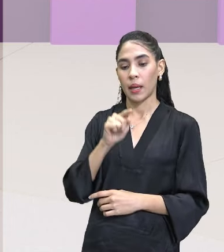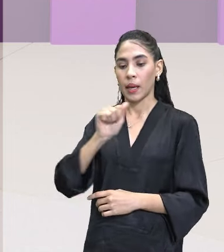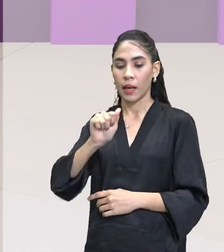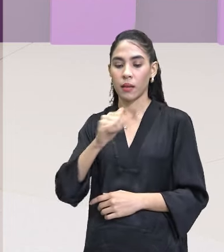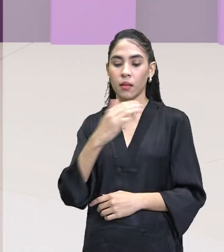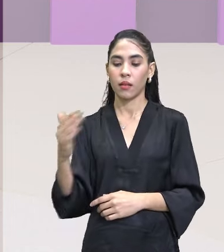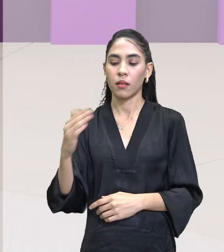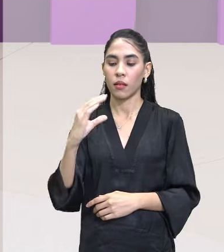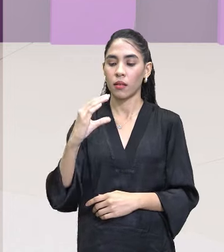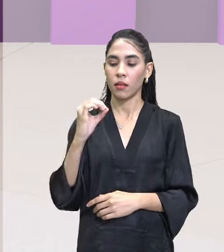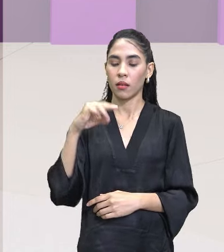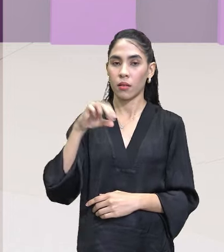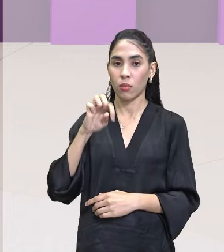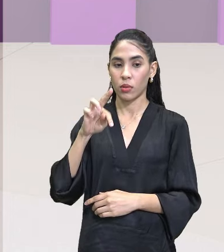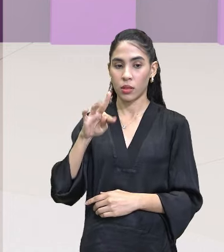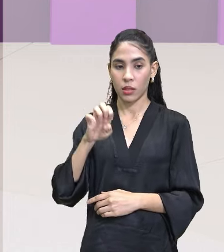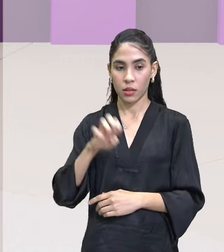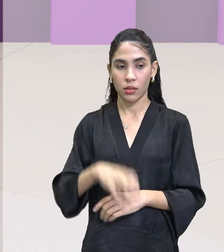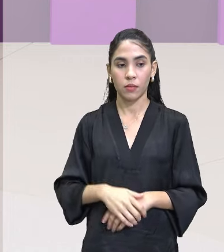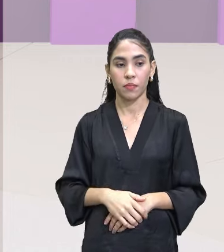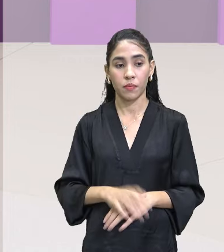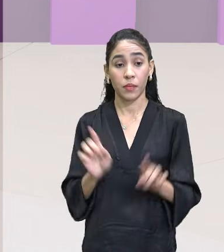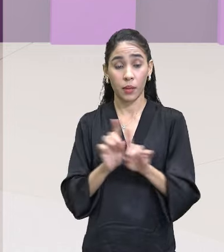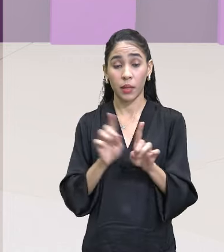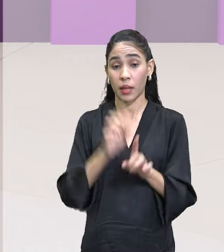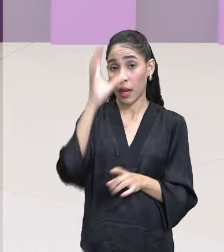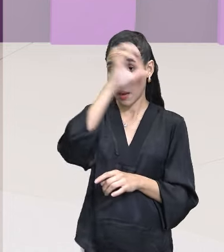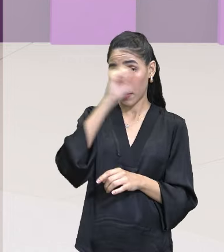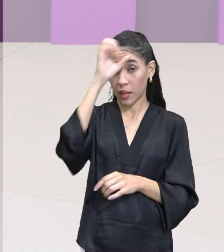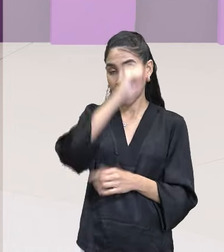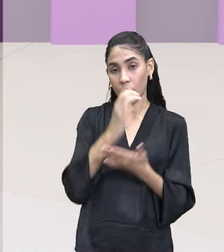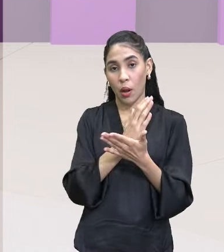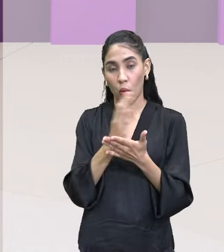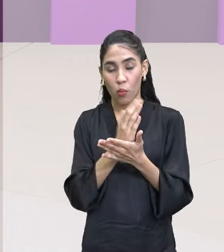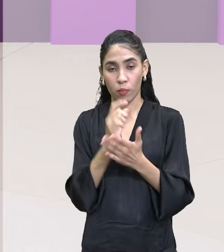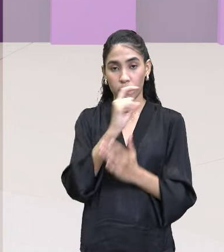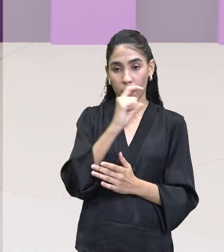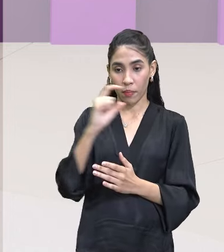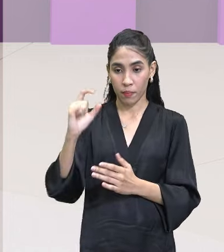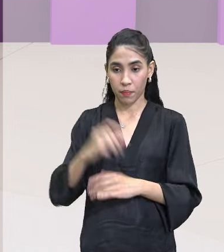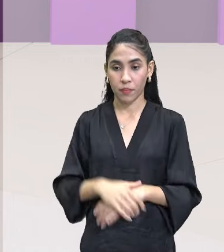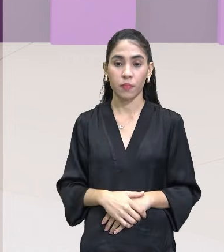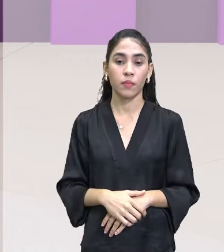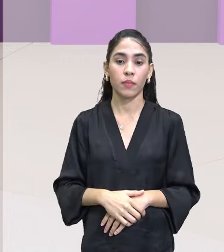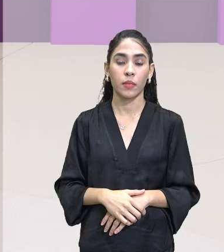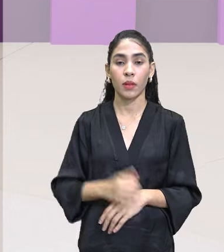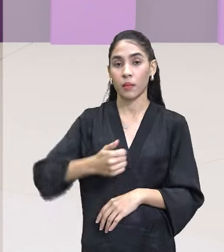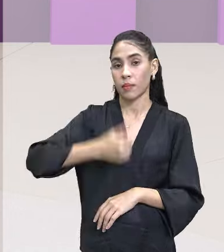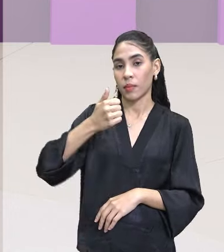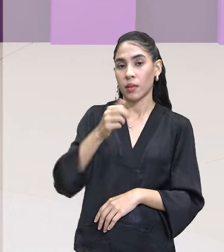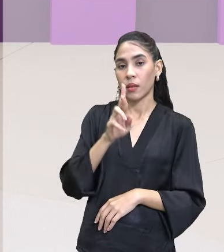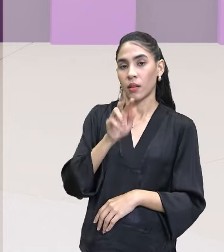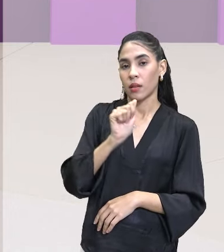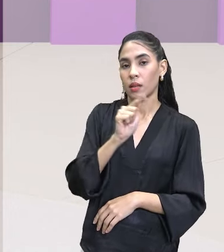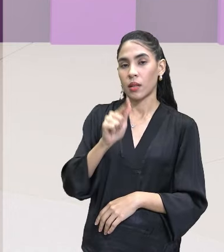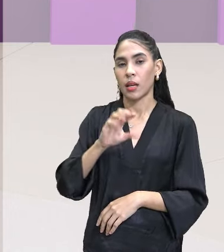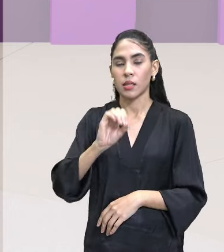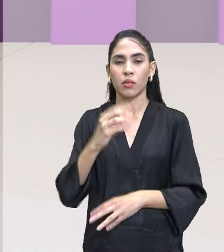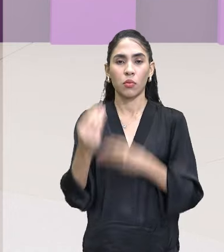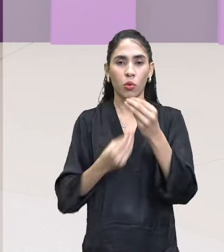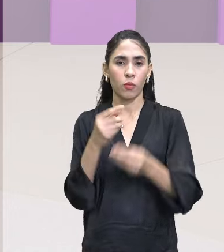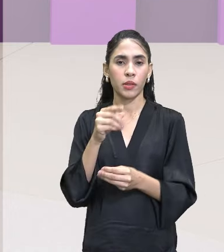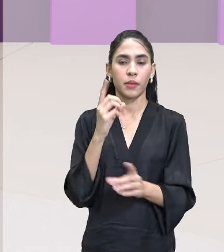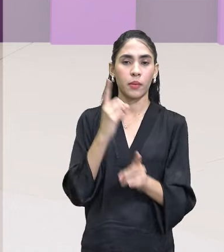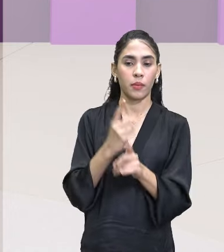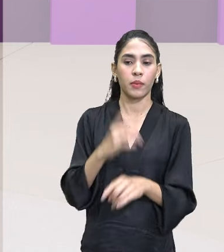nós aprendemos aqui também algumas expressões. Então, primeiro, a razão. Como a gente encontra a razão de uma PA? Se nós